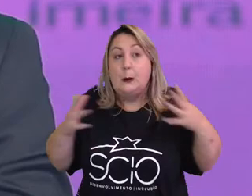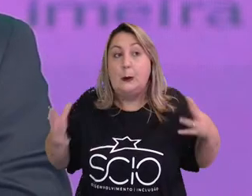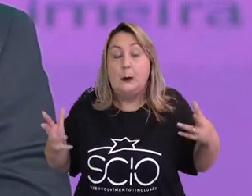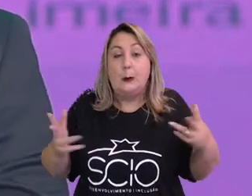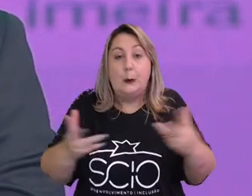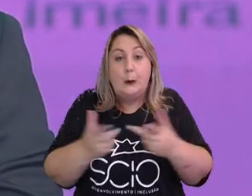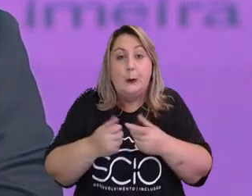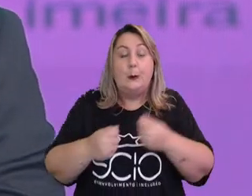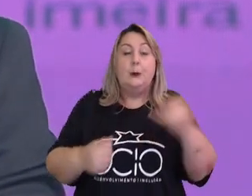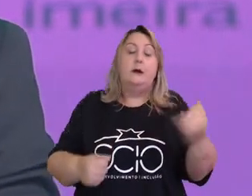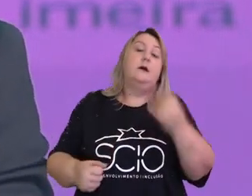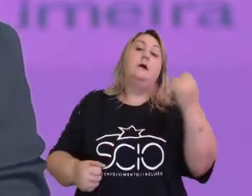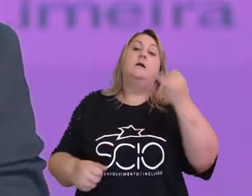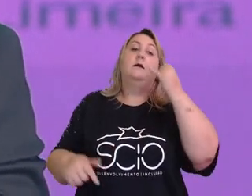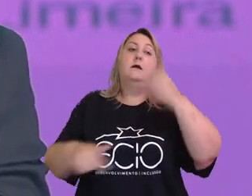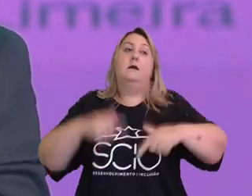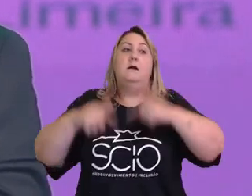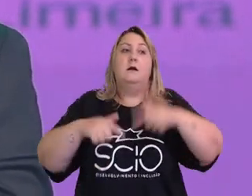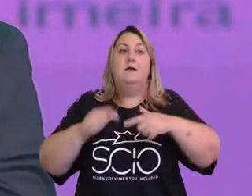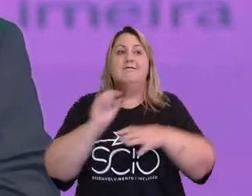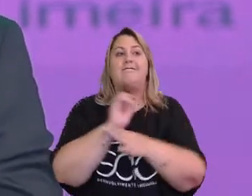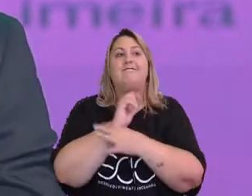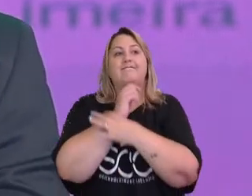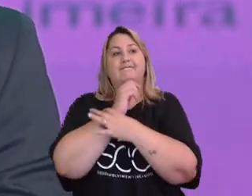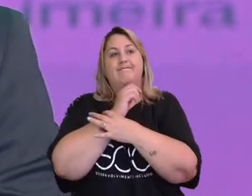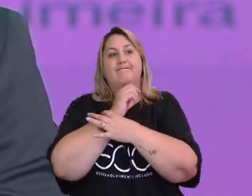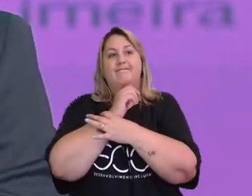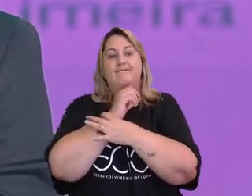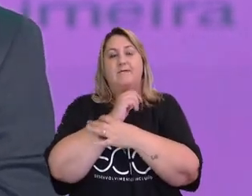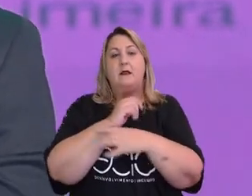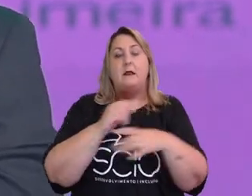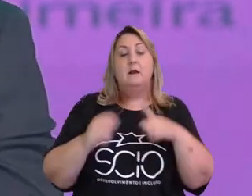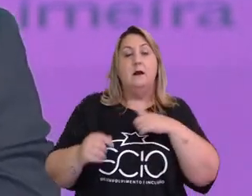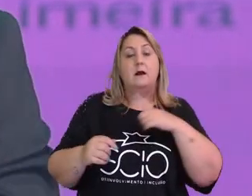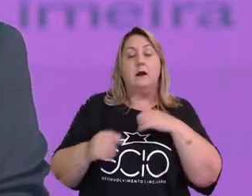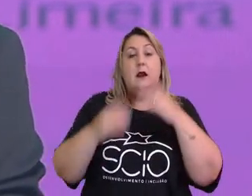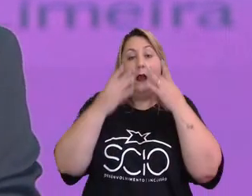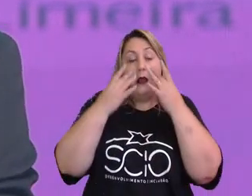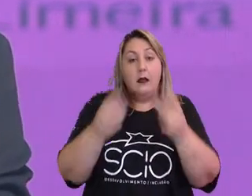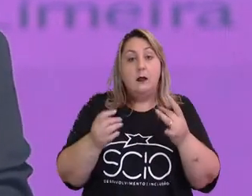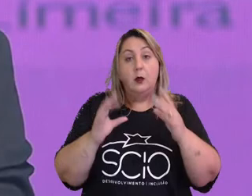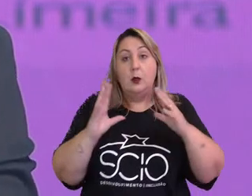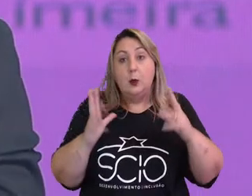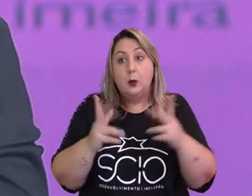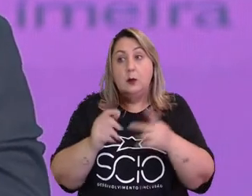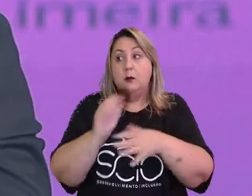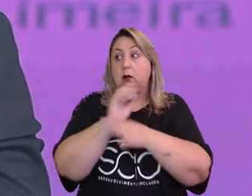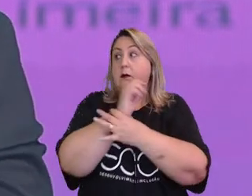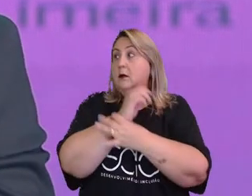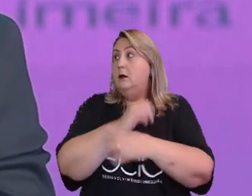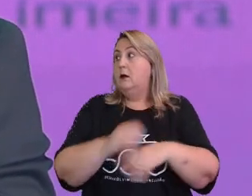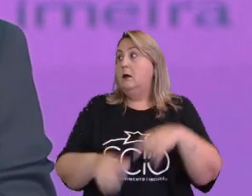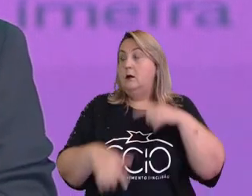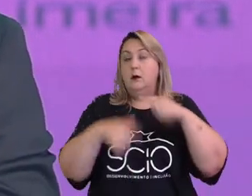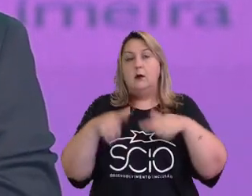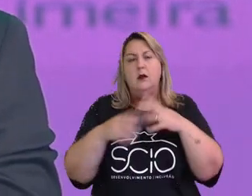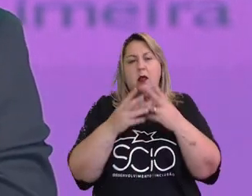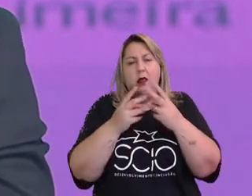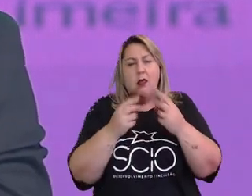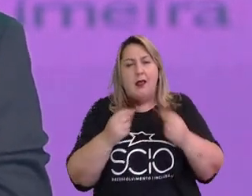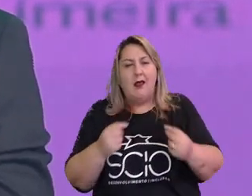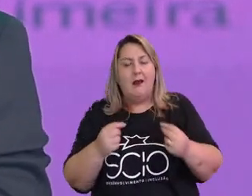falando da importância do nosso trabalho com segurança, da atenção de cada um em todos os requisitos, em todos os